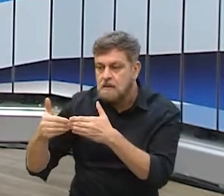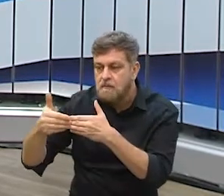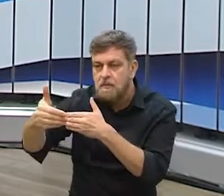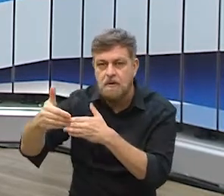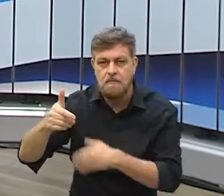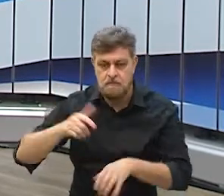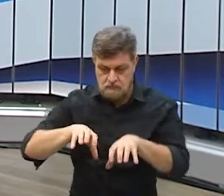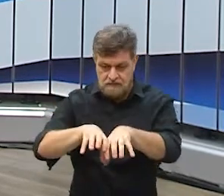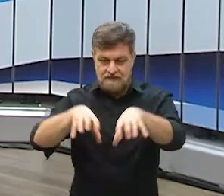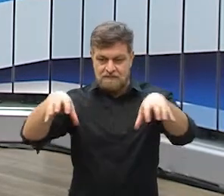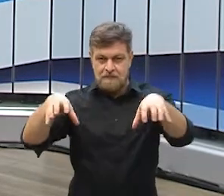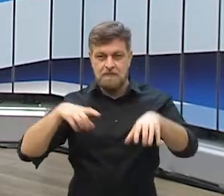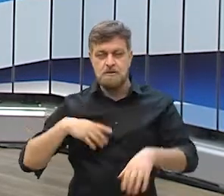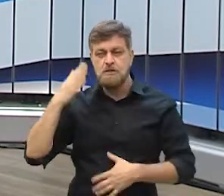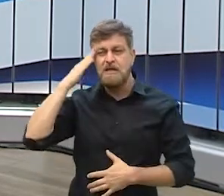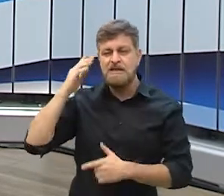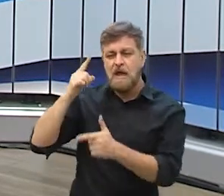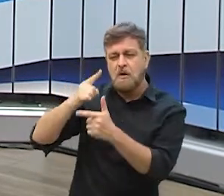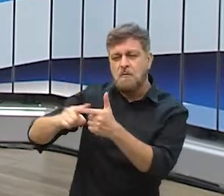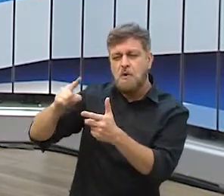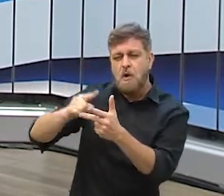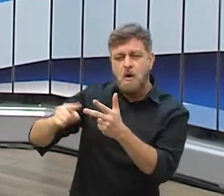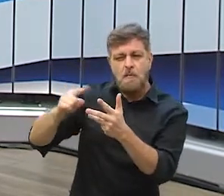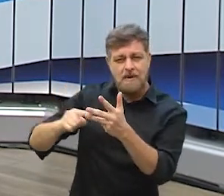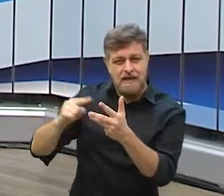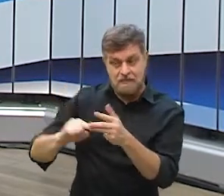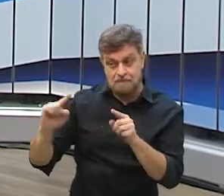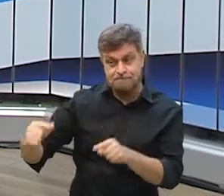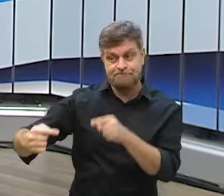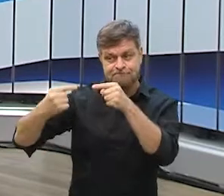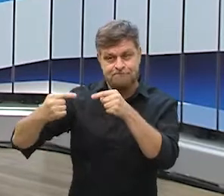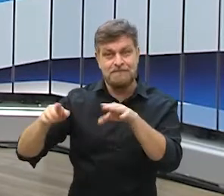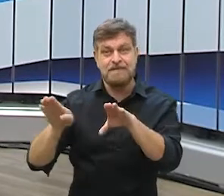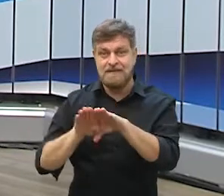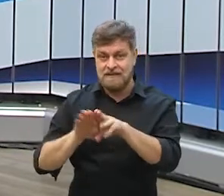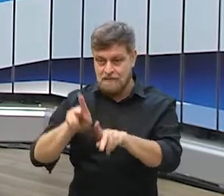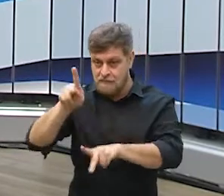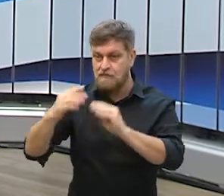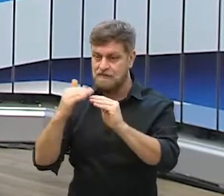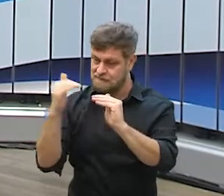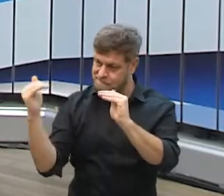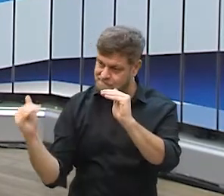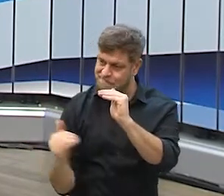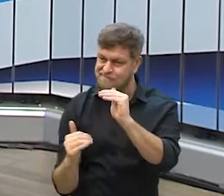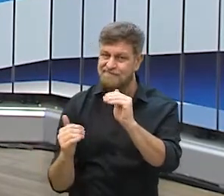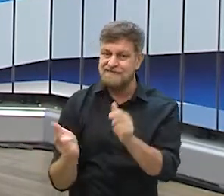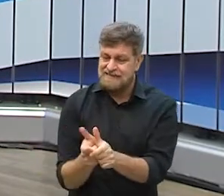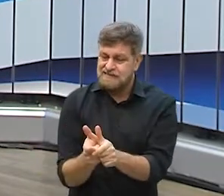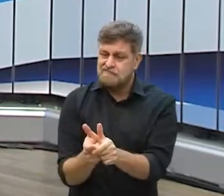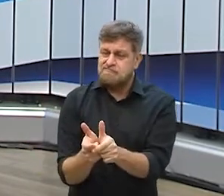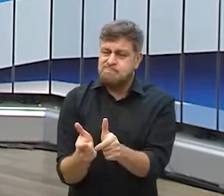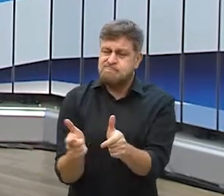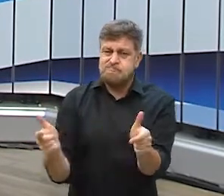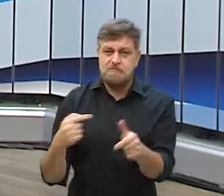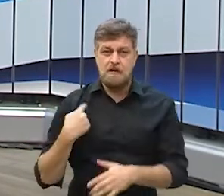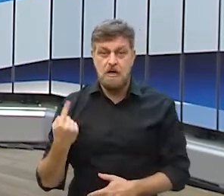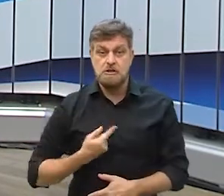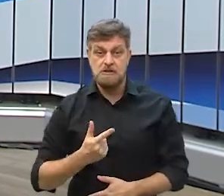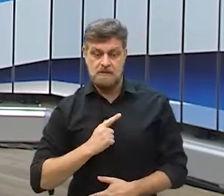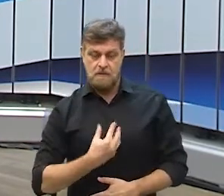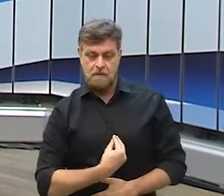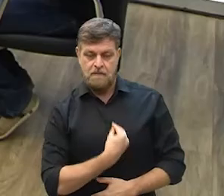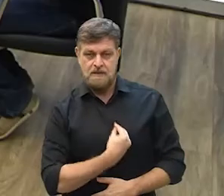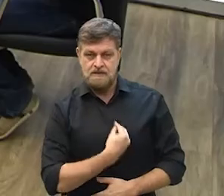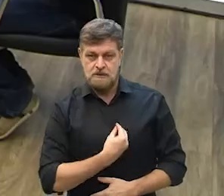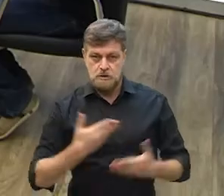os problemas da região, os desafios, a vulnerabilidade que tem crescido, eu recebo no estúdio os